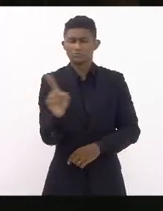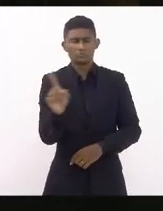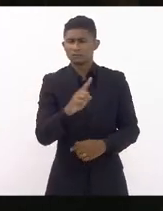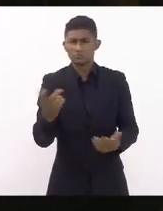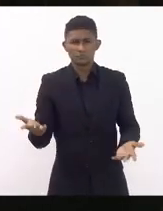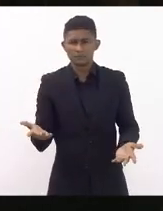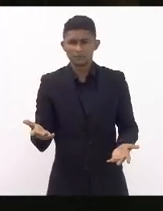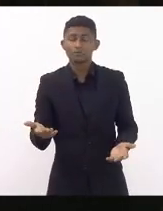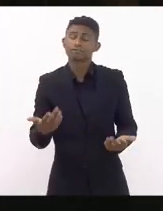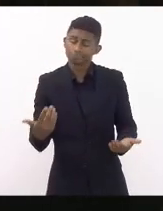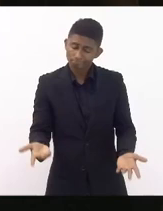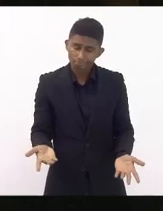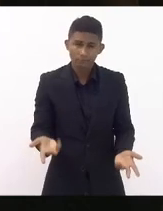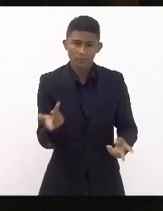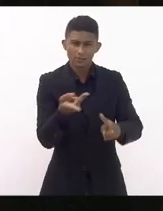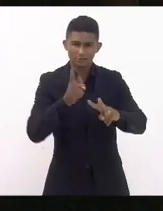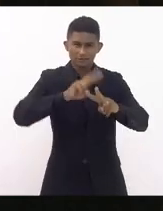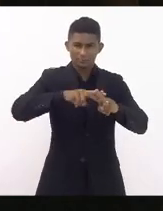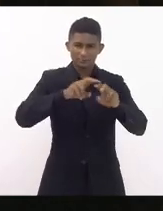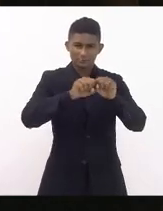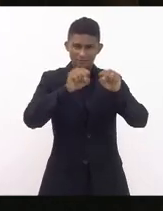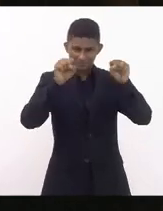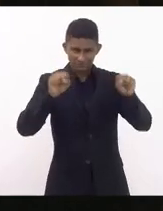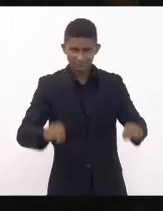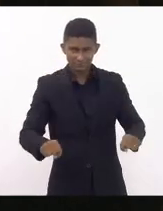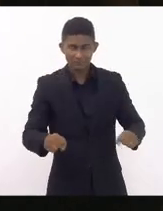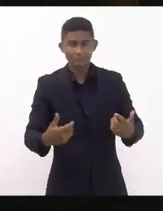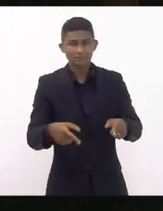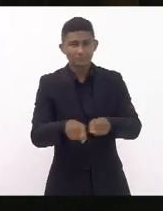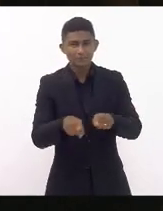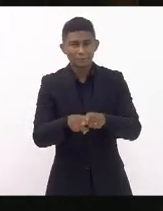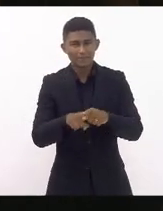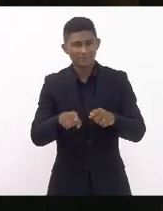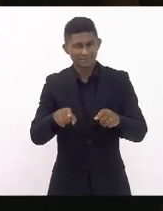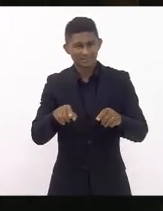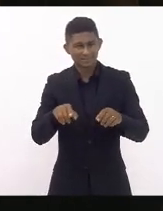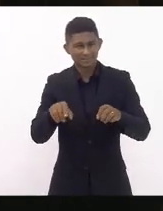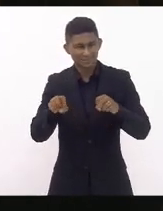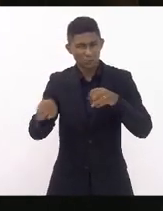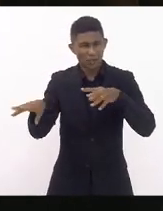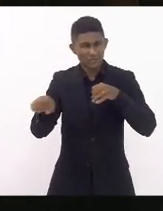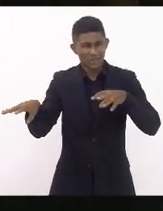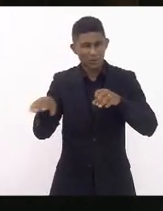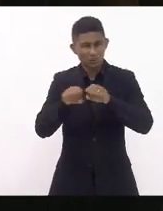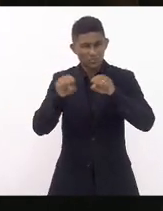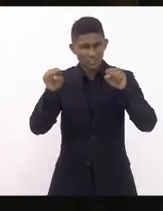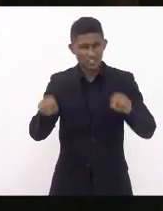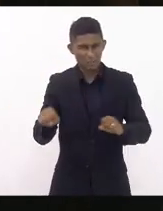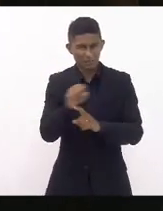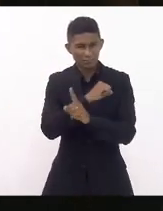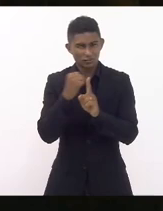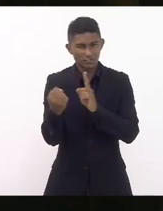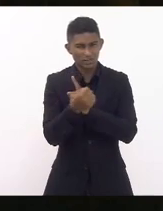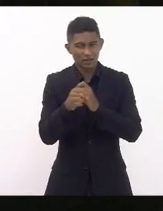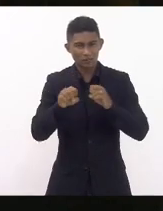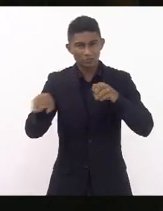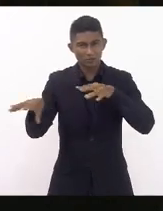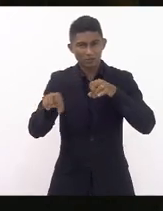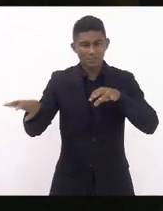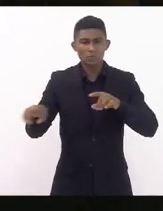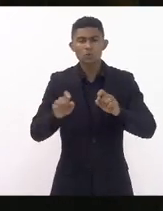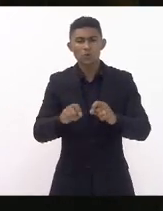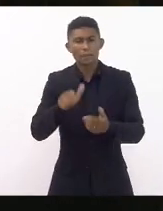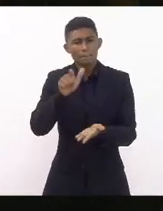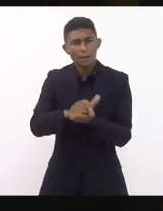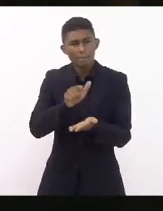há no sistema prisional e no sistema socioeducativo, de falta de absorvente, de papel higiênico,